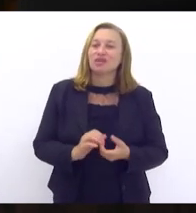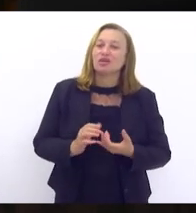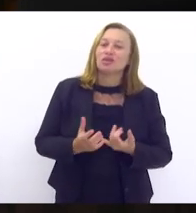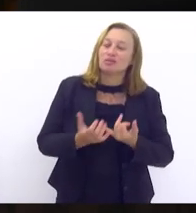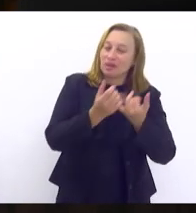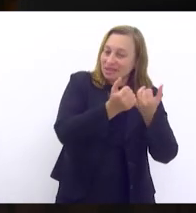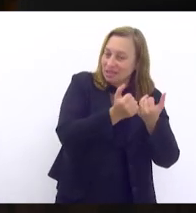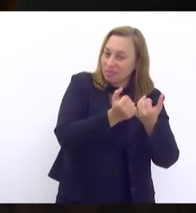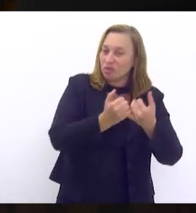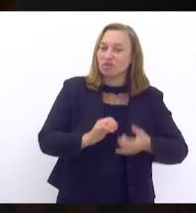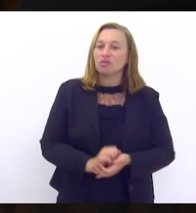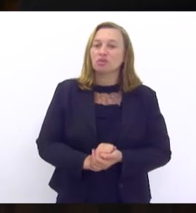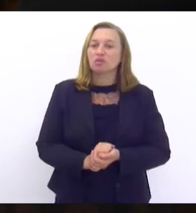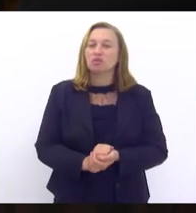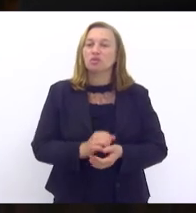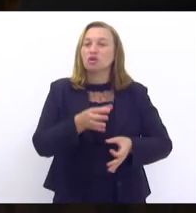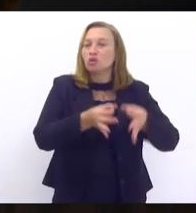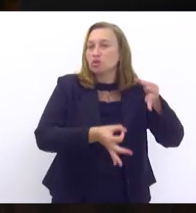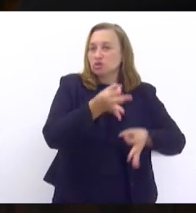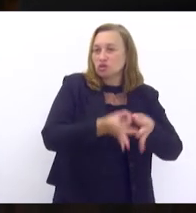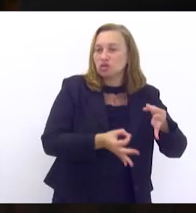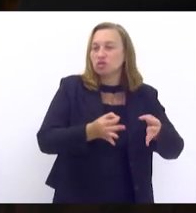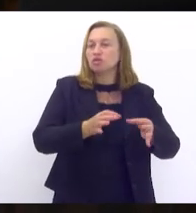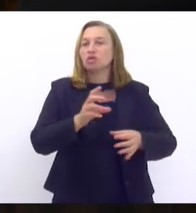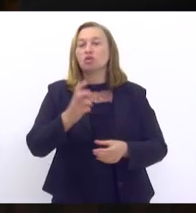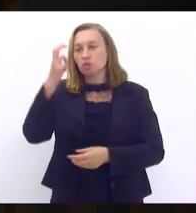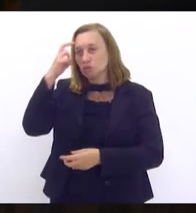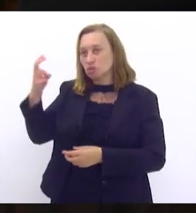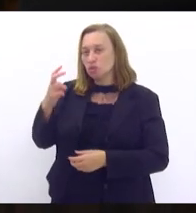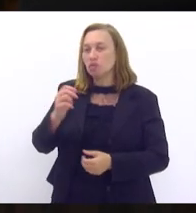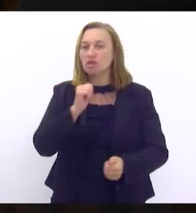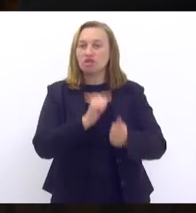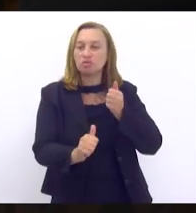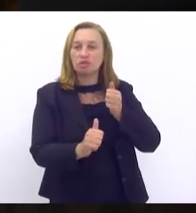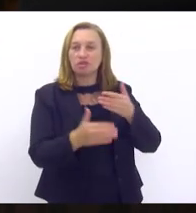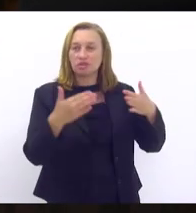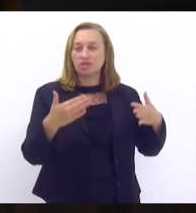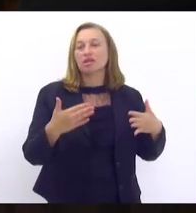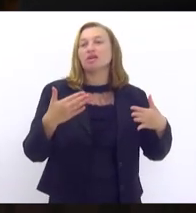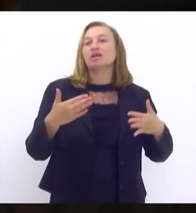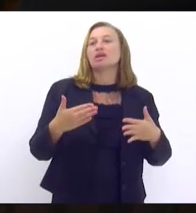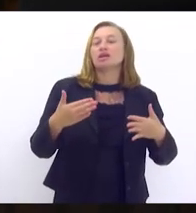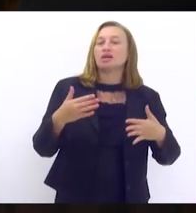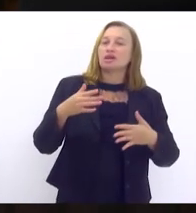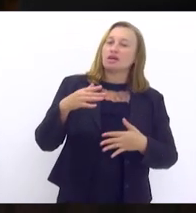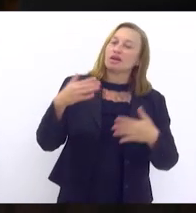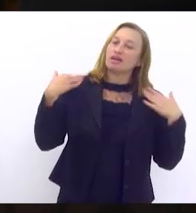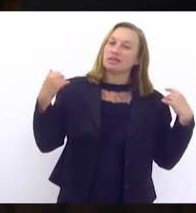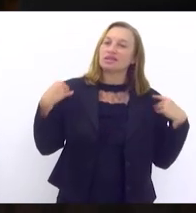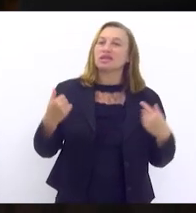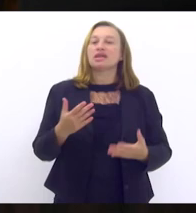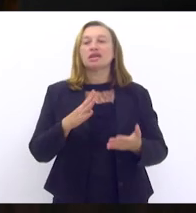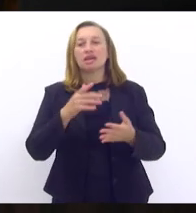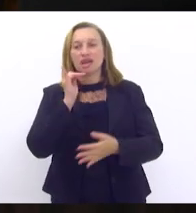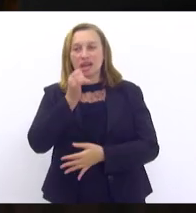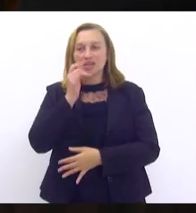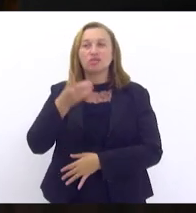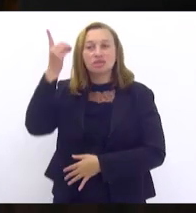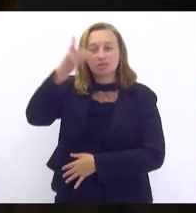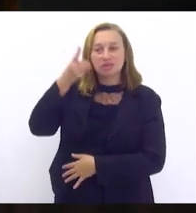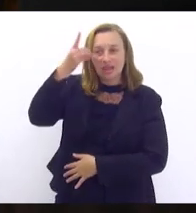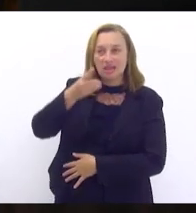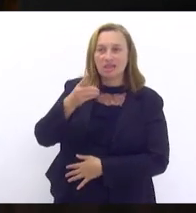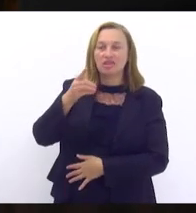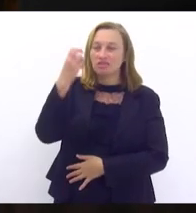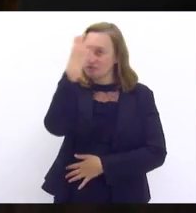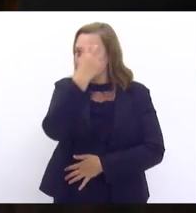pela juridicidade, de cultura favorável, de esporte e lazer favorável. Relatores, deputados Verônica Lima,